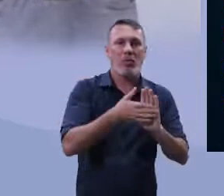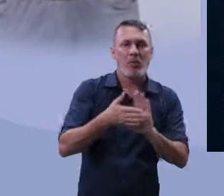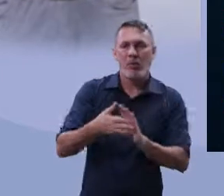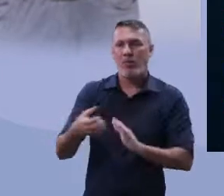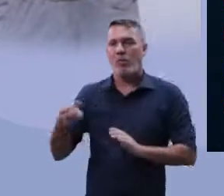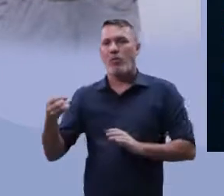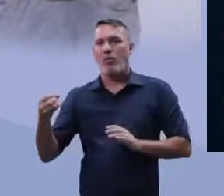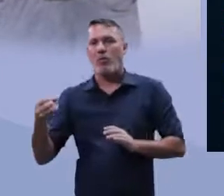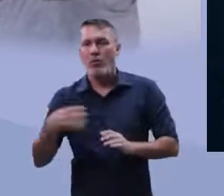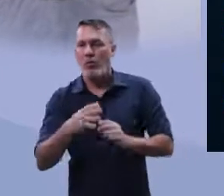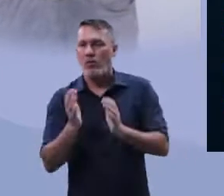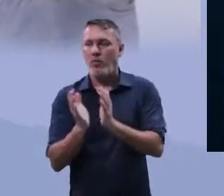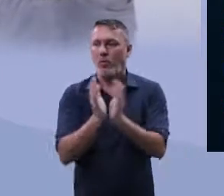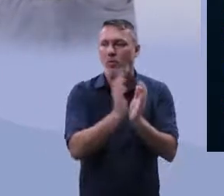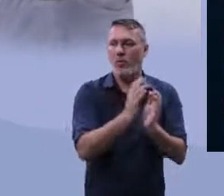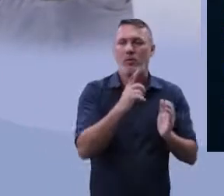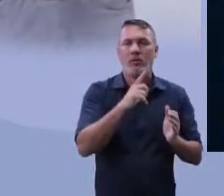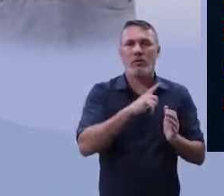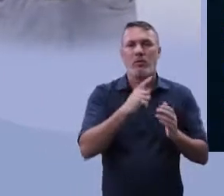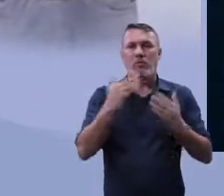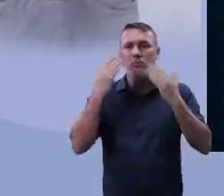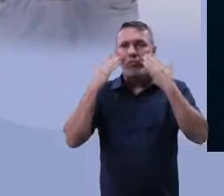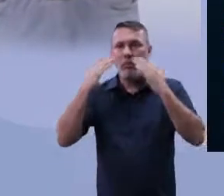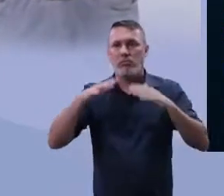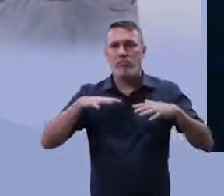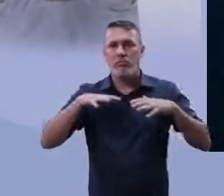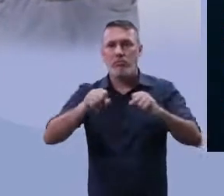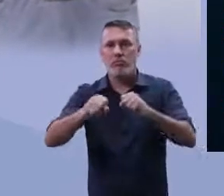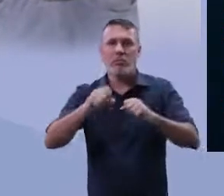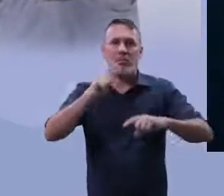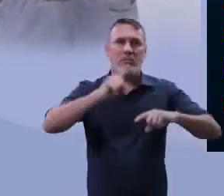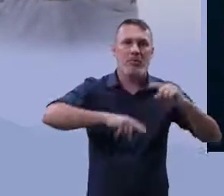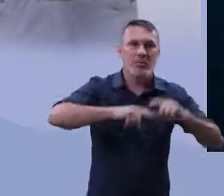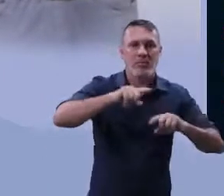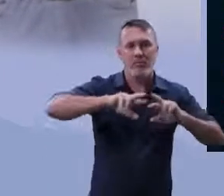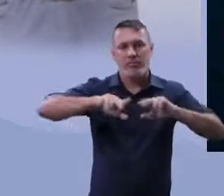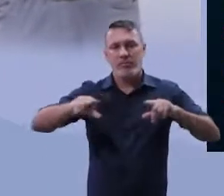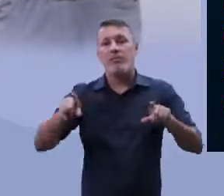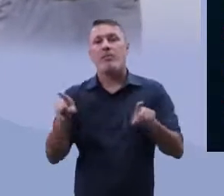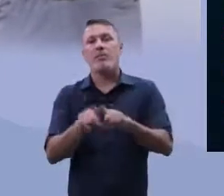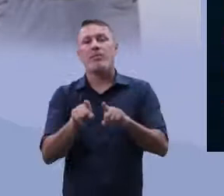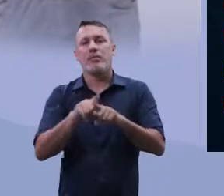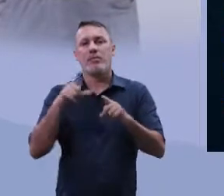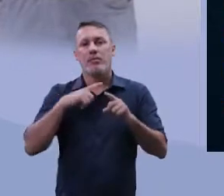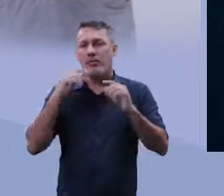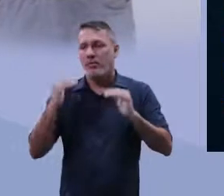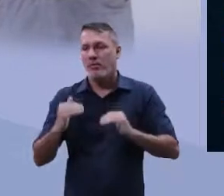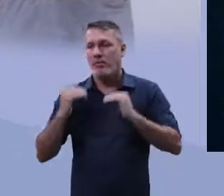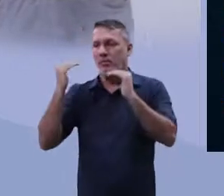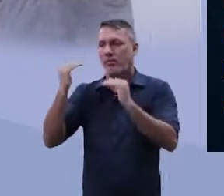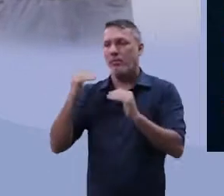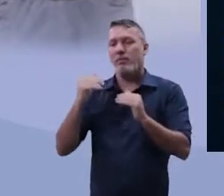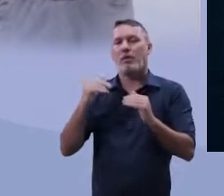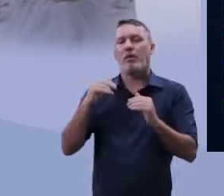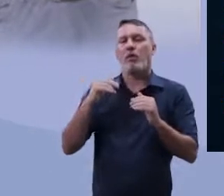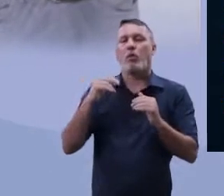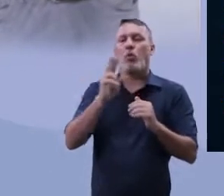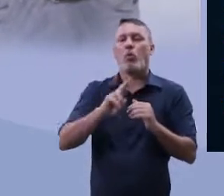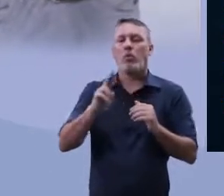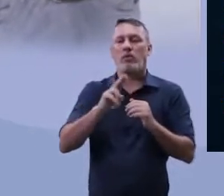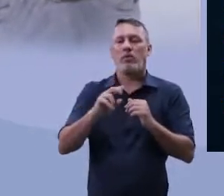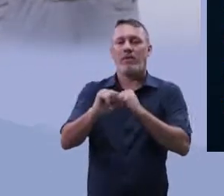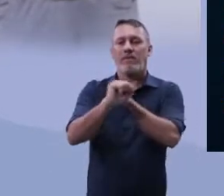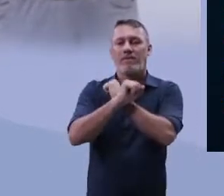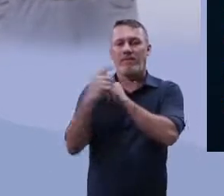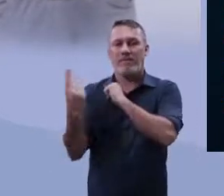né, de novas colônias, a busca de novas frentes para você prospectar pedras preciosas, a questão, né, do uso da mão